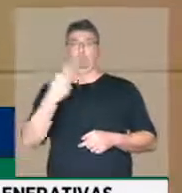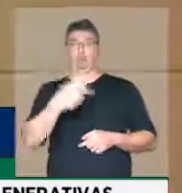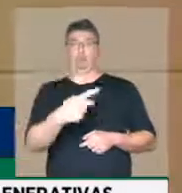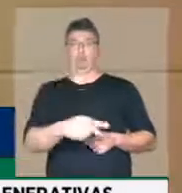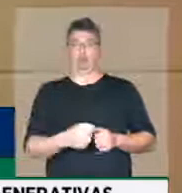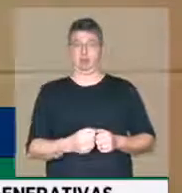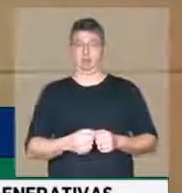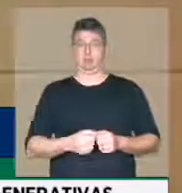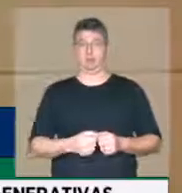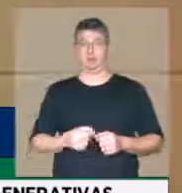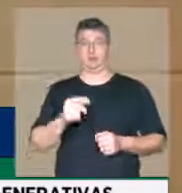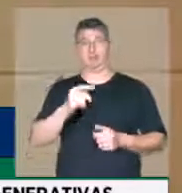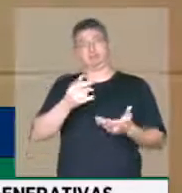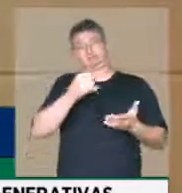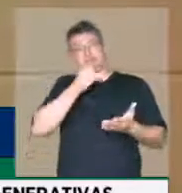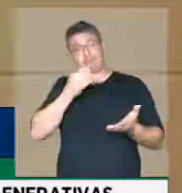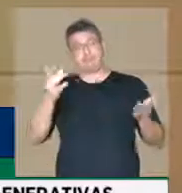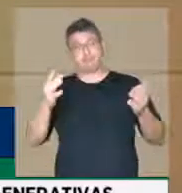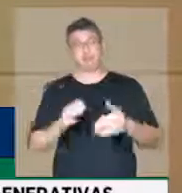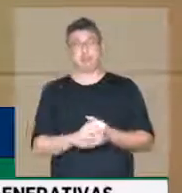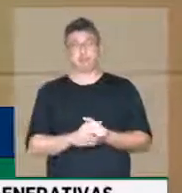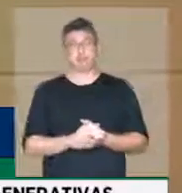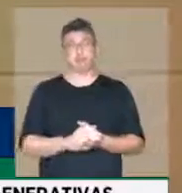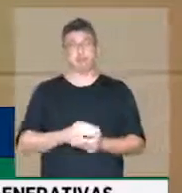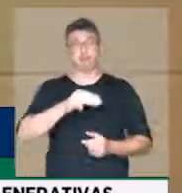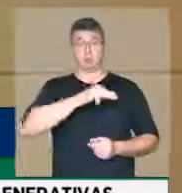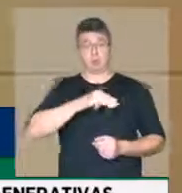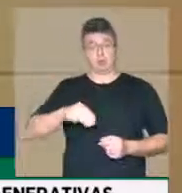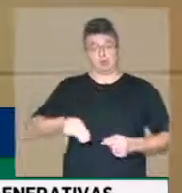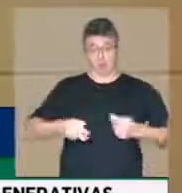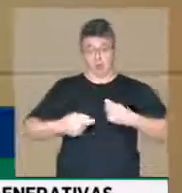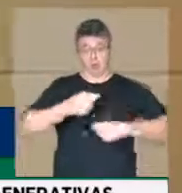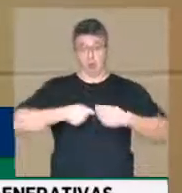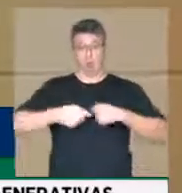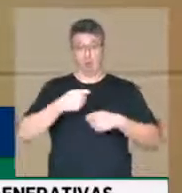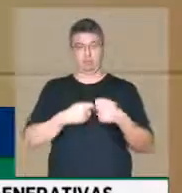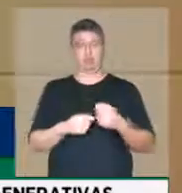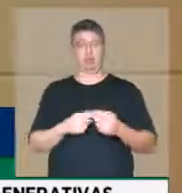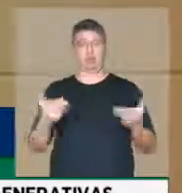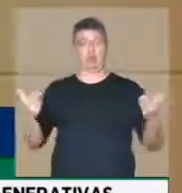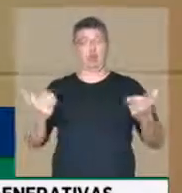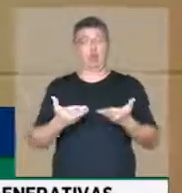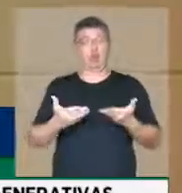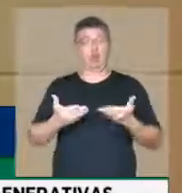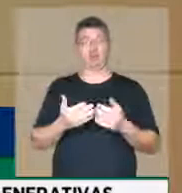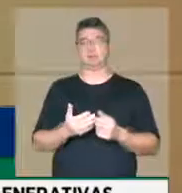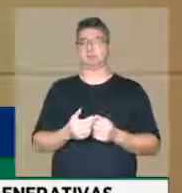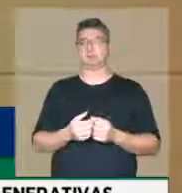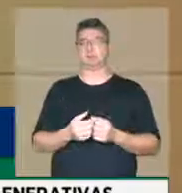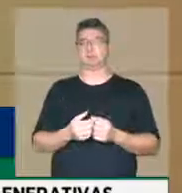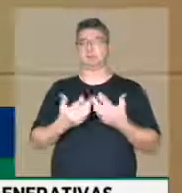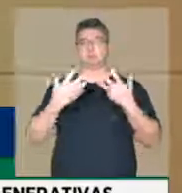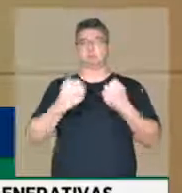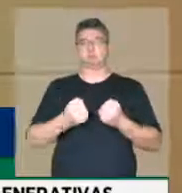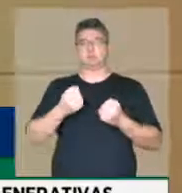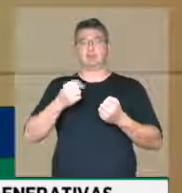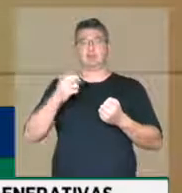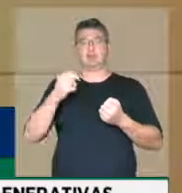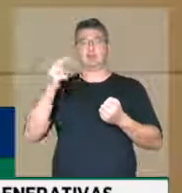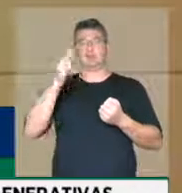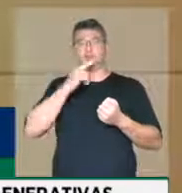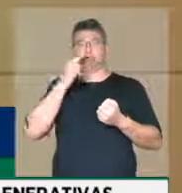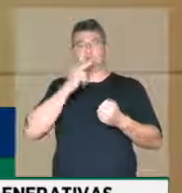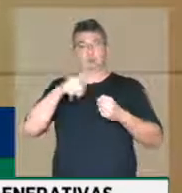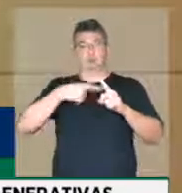Enquanto isso, presidente, lamentavelmente, o ministro da Economia, hoje, ao admitir a prorrogação do auxílio